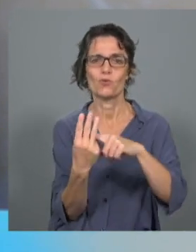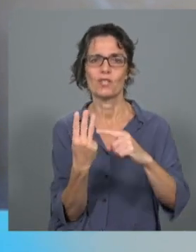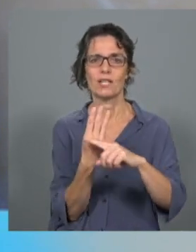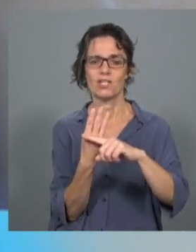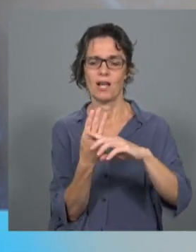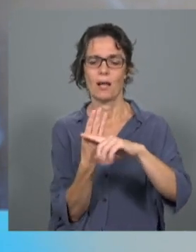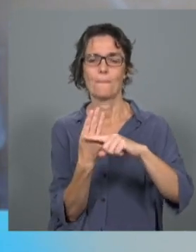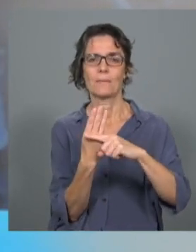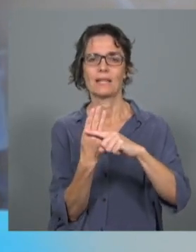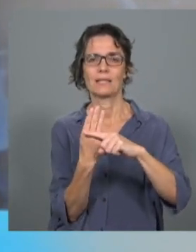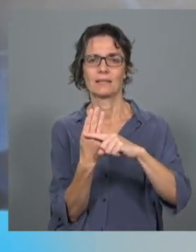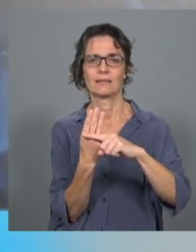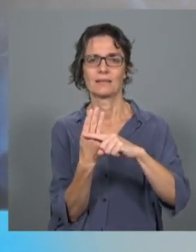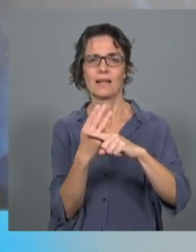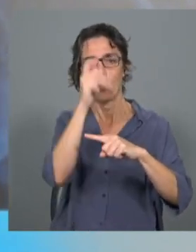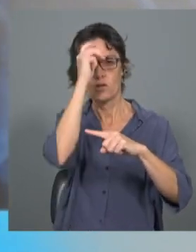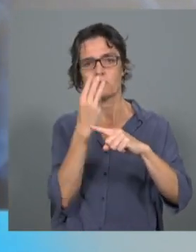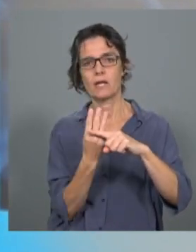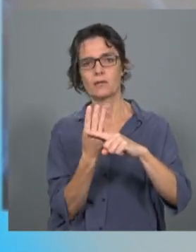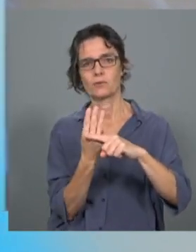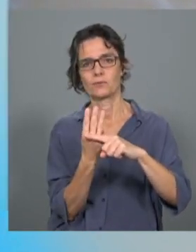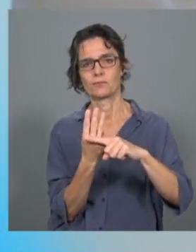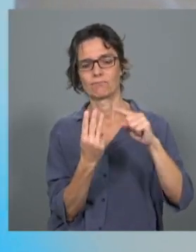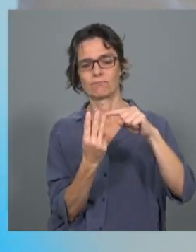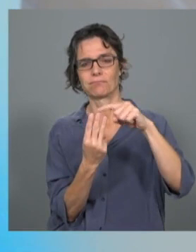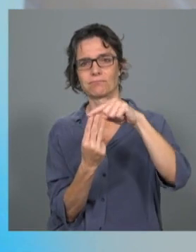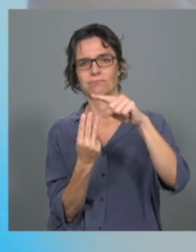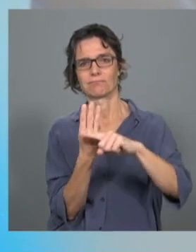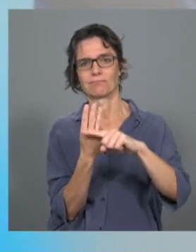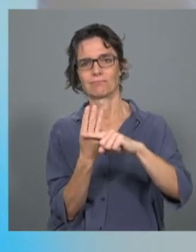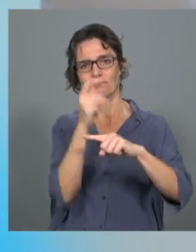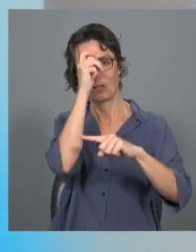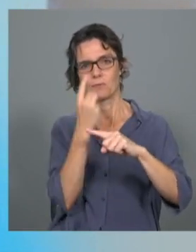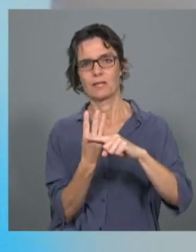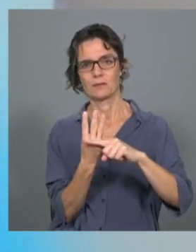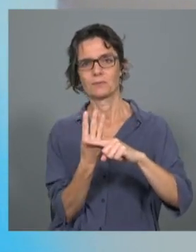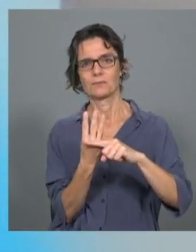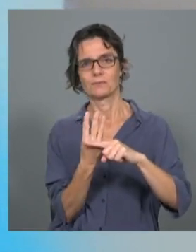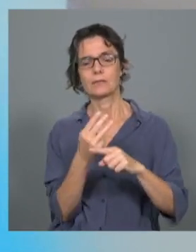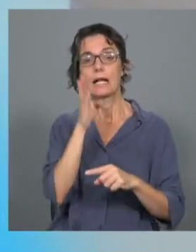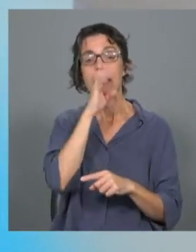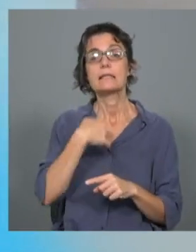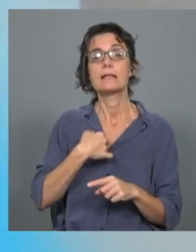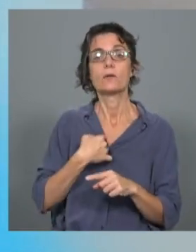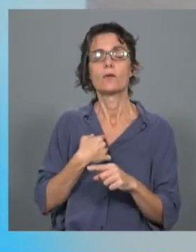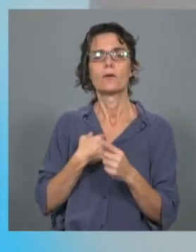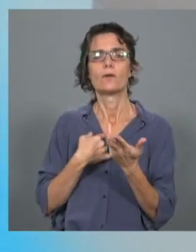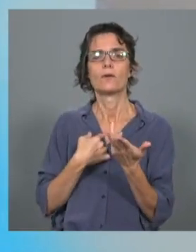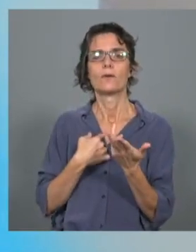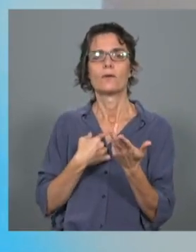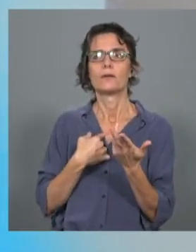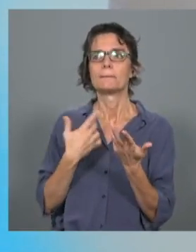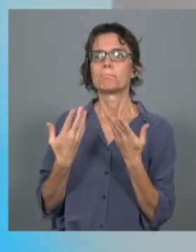sua forma tão diferente às vezes de eu pensar, de eu acreditar, a mesma não crença do outro, nada disto depois, tudo